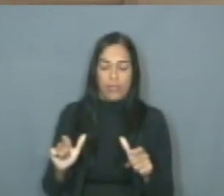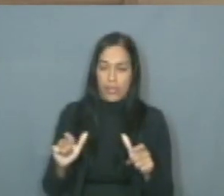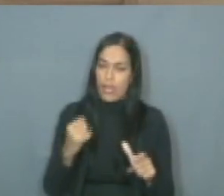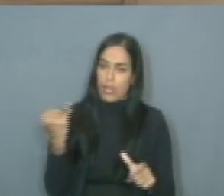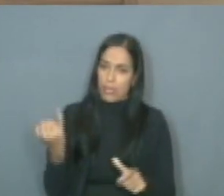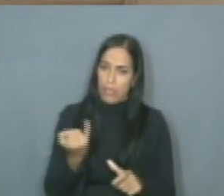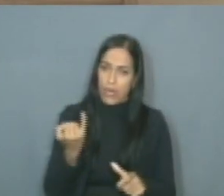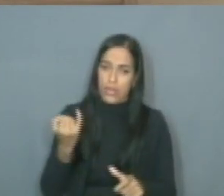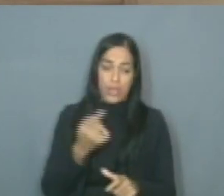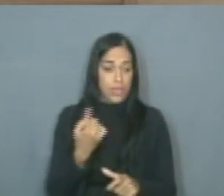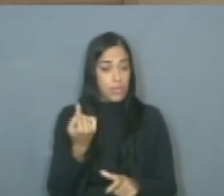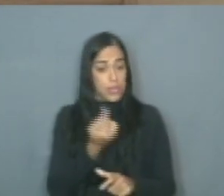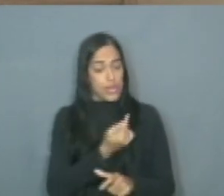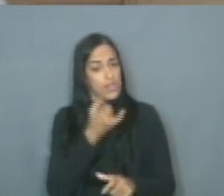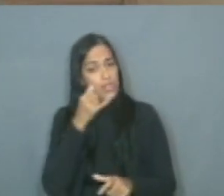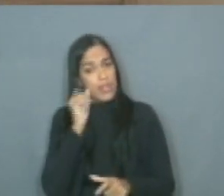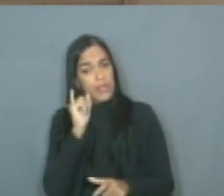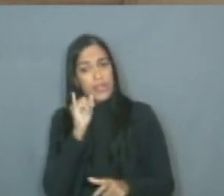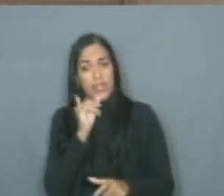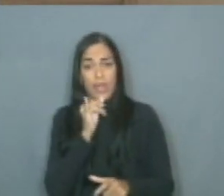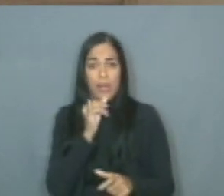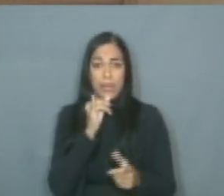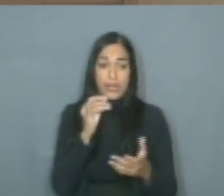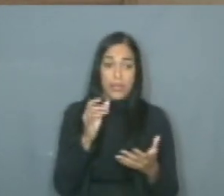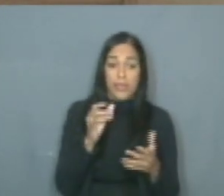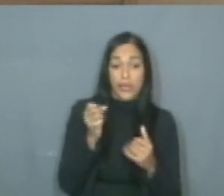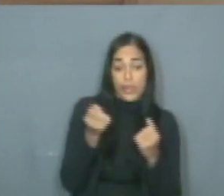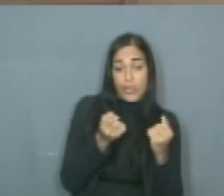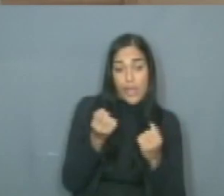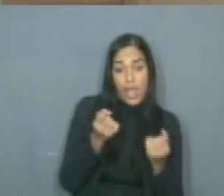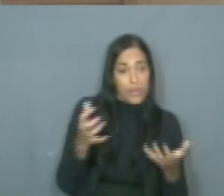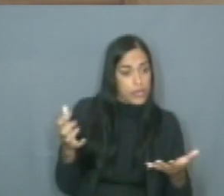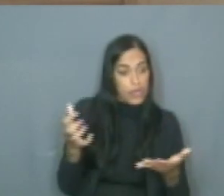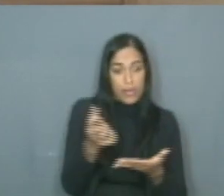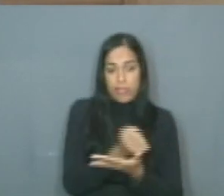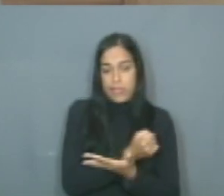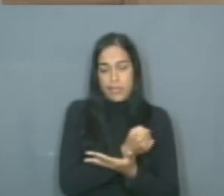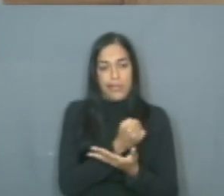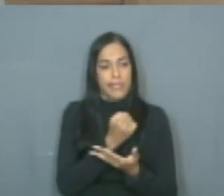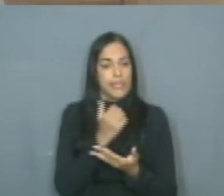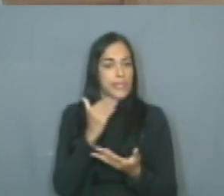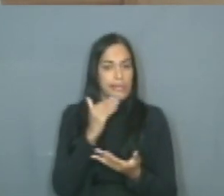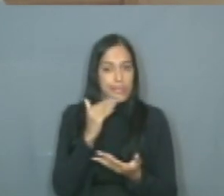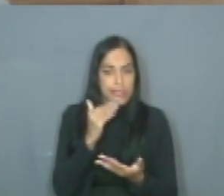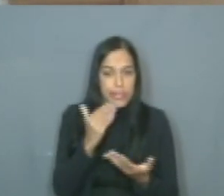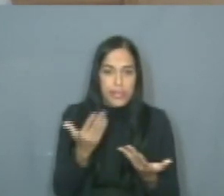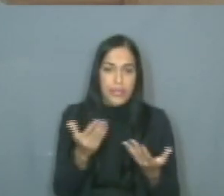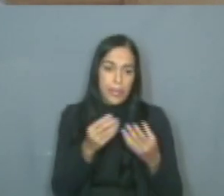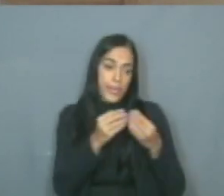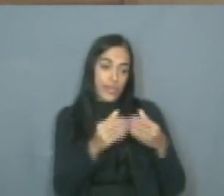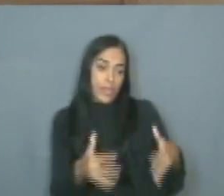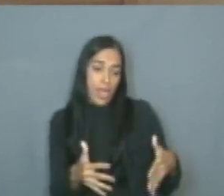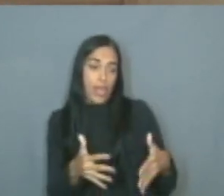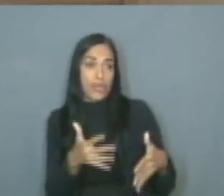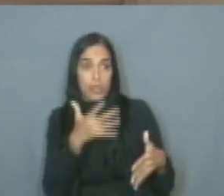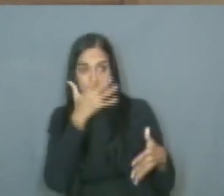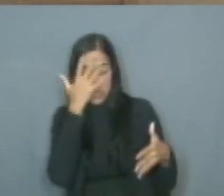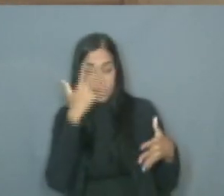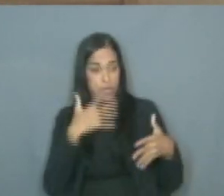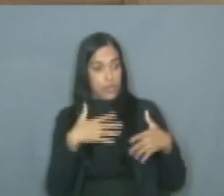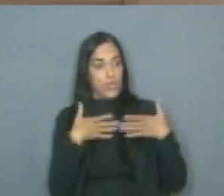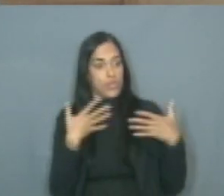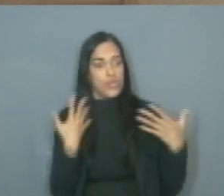importante para a gente evitar que o patrimônio seja completamente degradado, para que as pessoas não tomem um